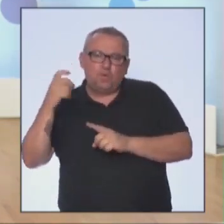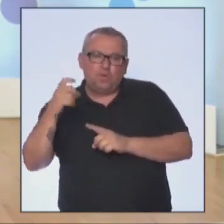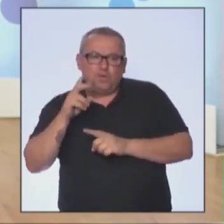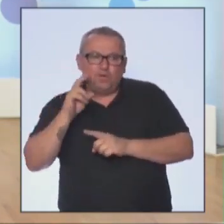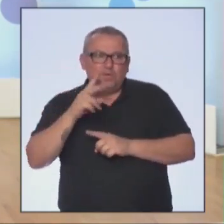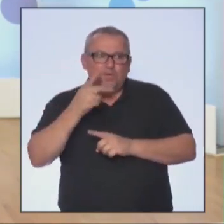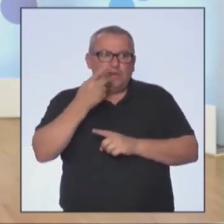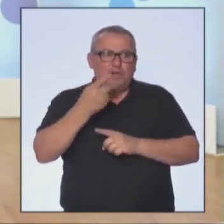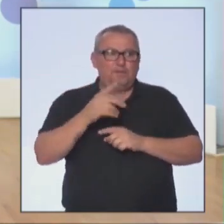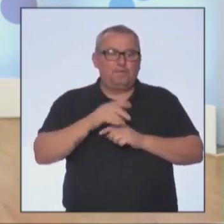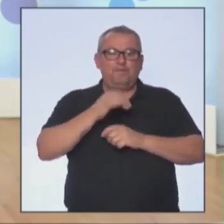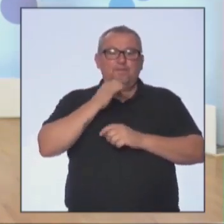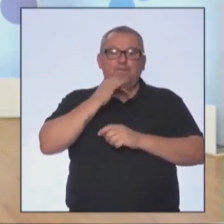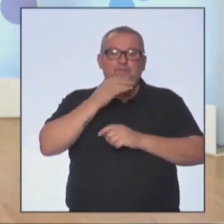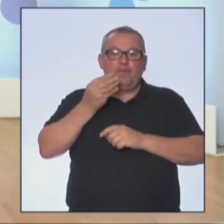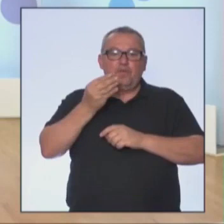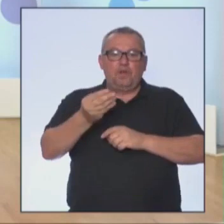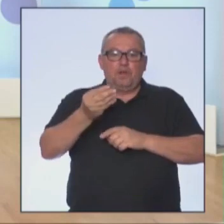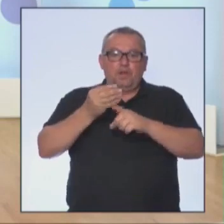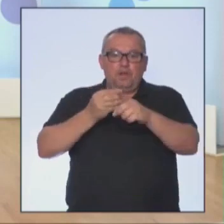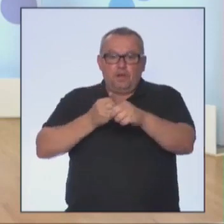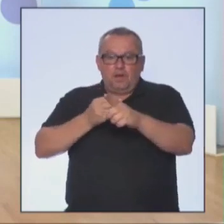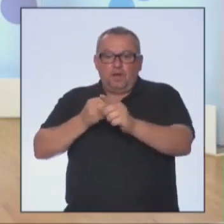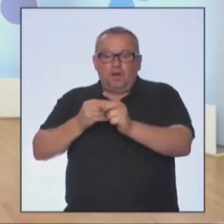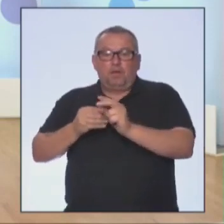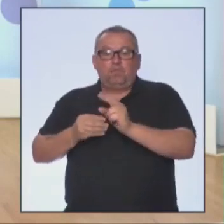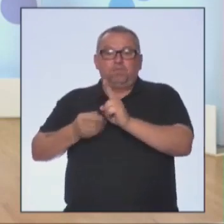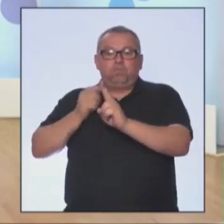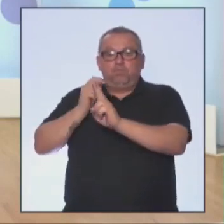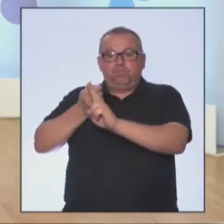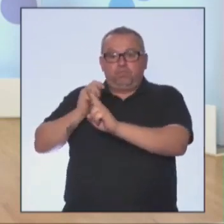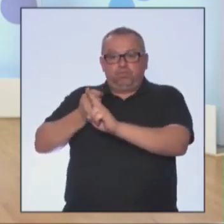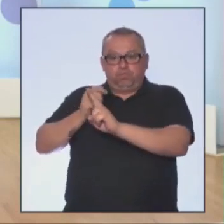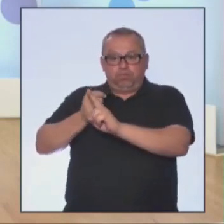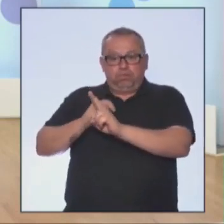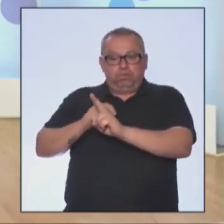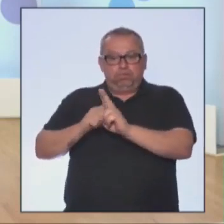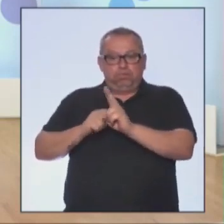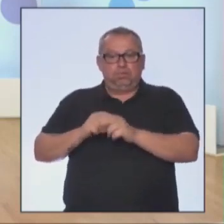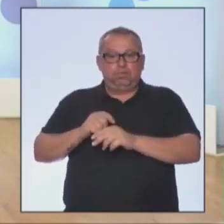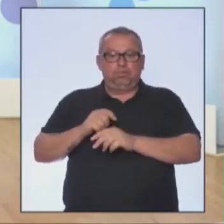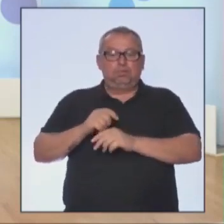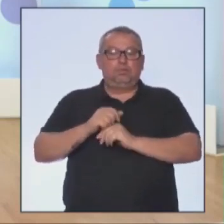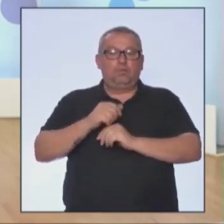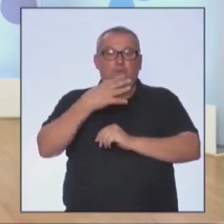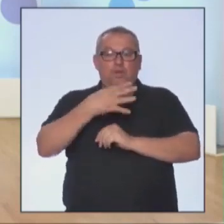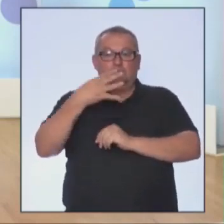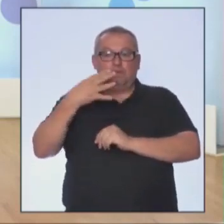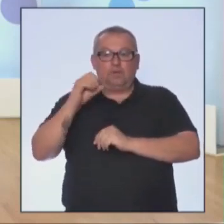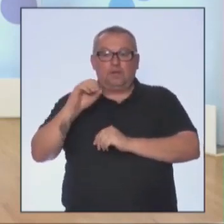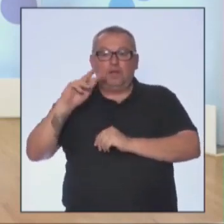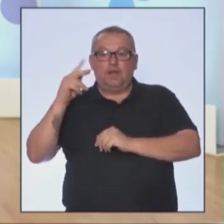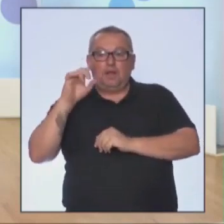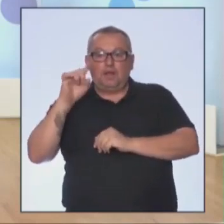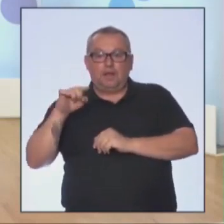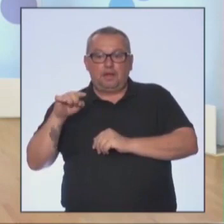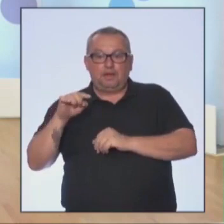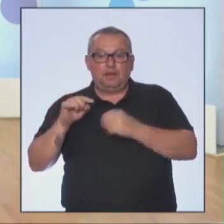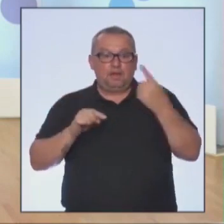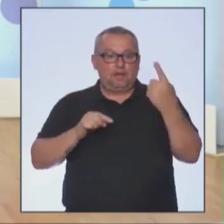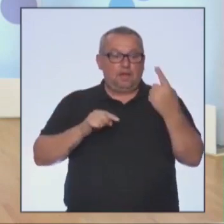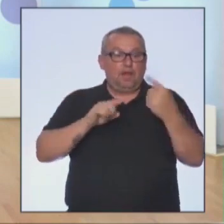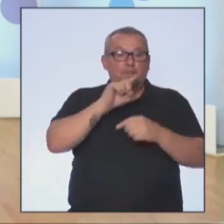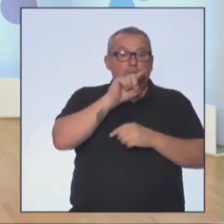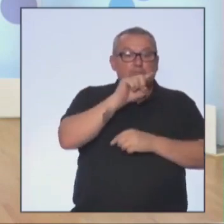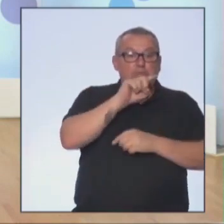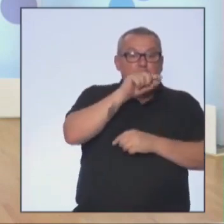então. Aqui vou dar para o Francisco um diapasão de 440 Hz e aqui um outro de 1.700